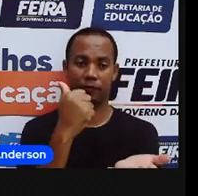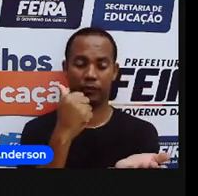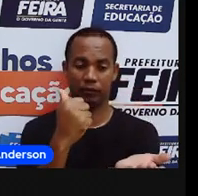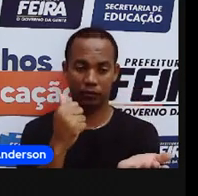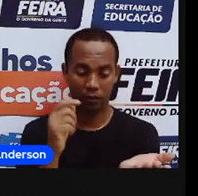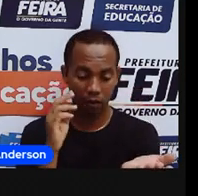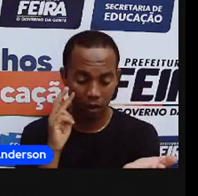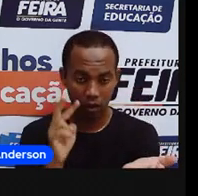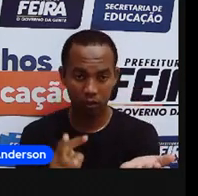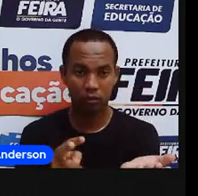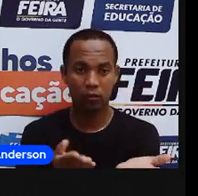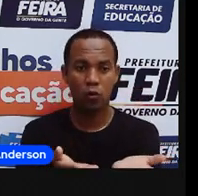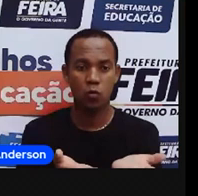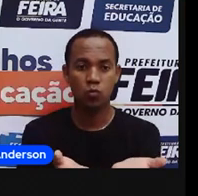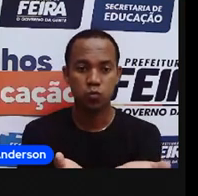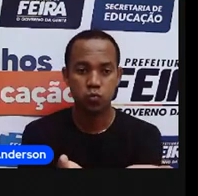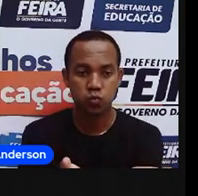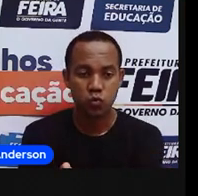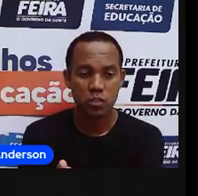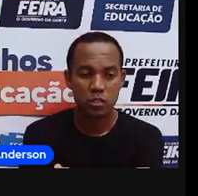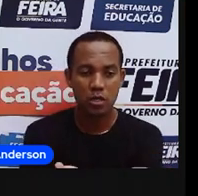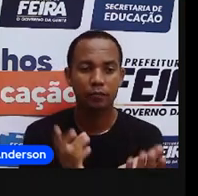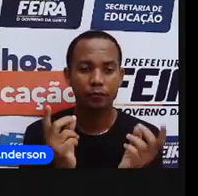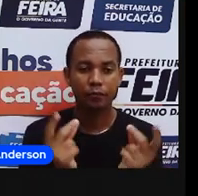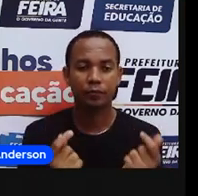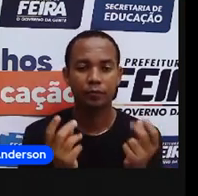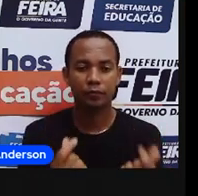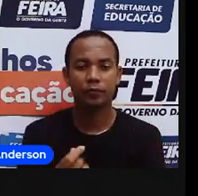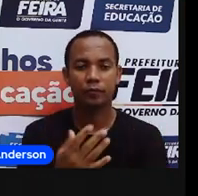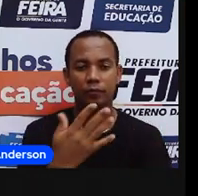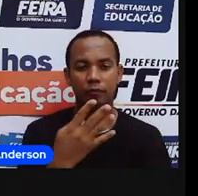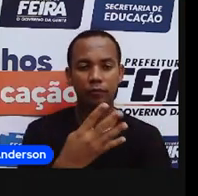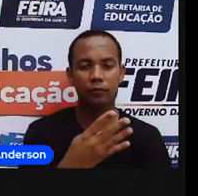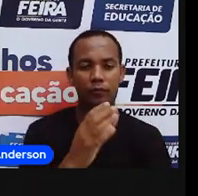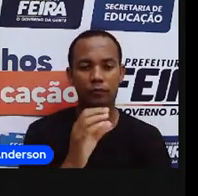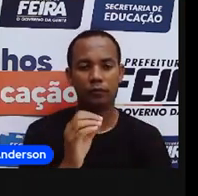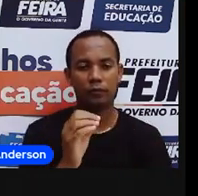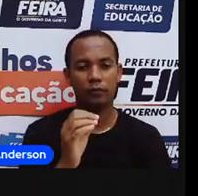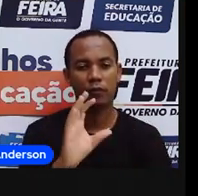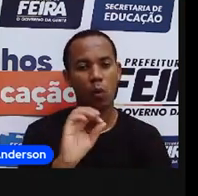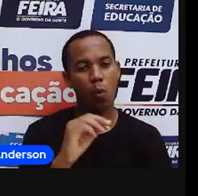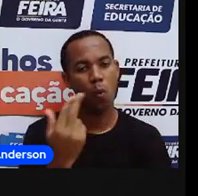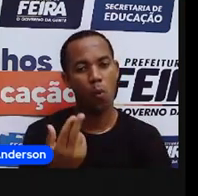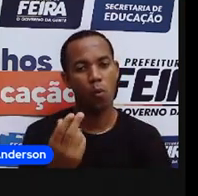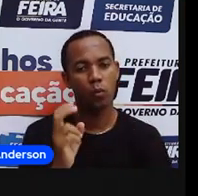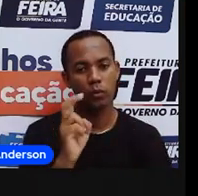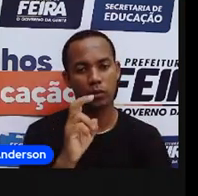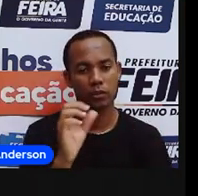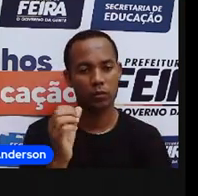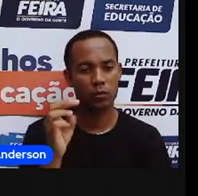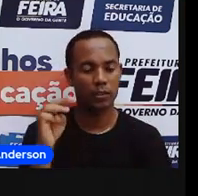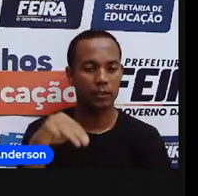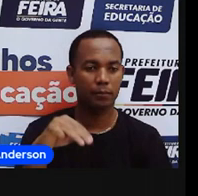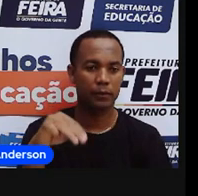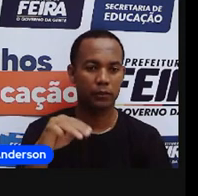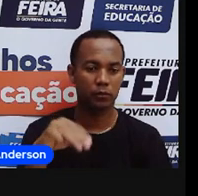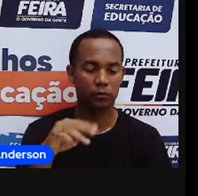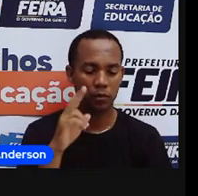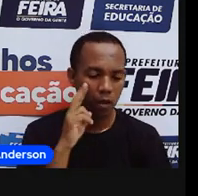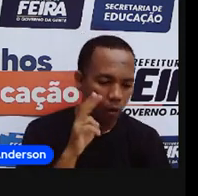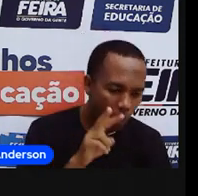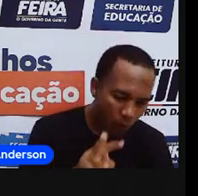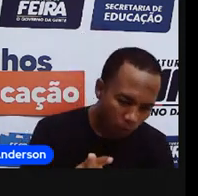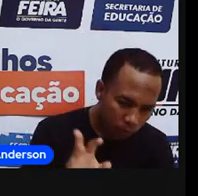adulto para não se machucar por cerca de 40 a 50 minutos. A gente pede a um adulto para ir verificando se o nosso bolo tá